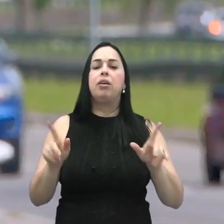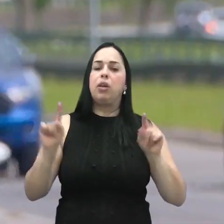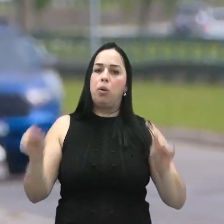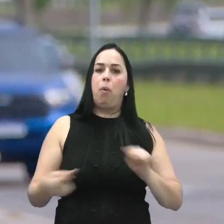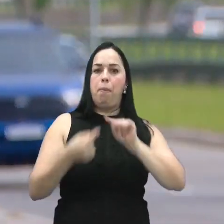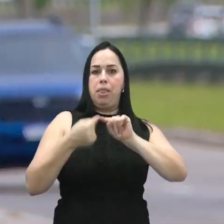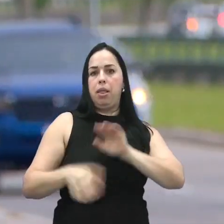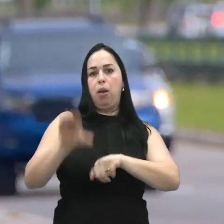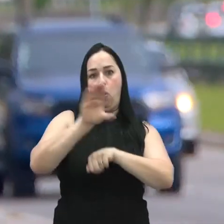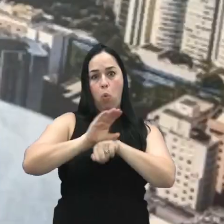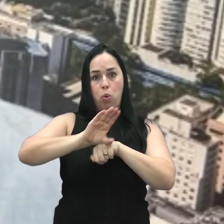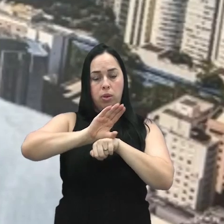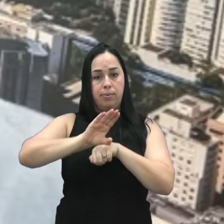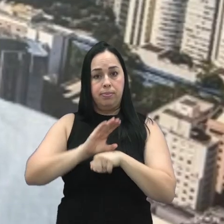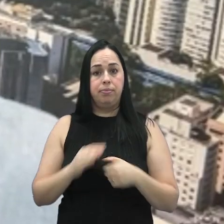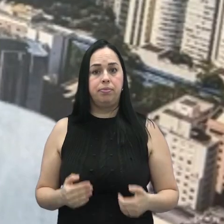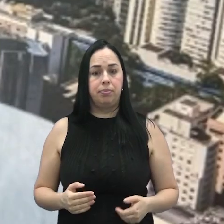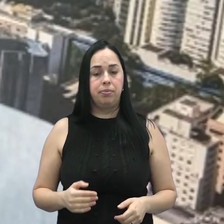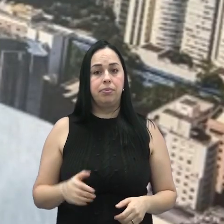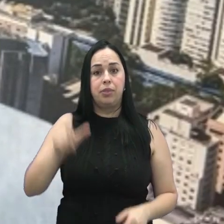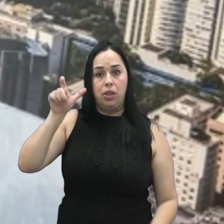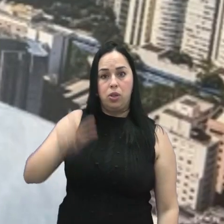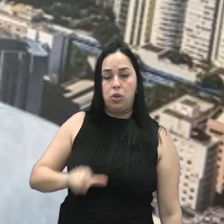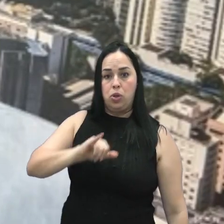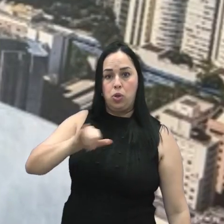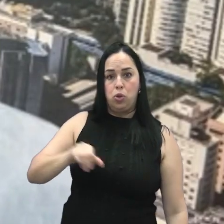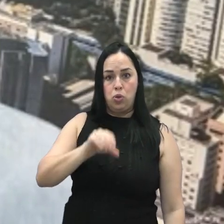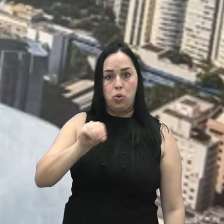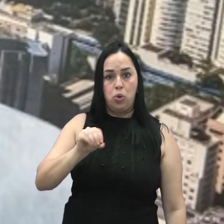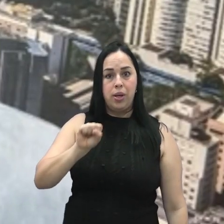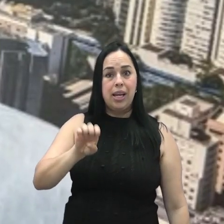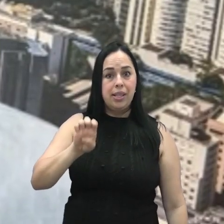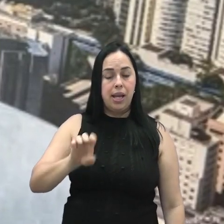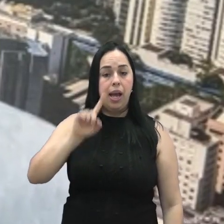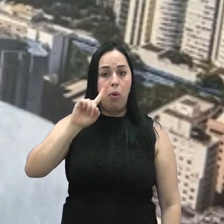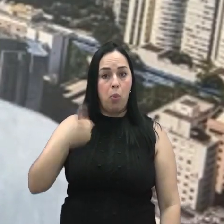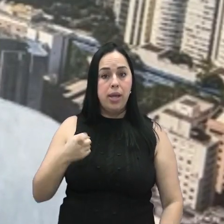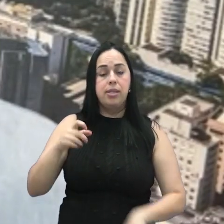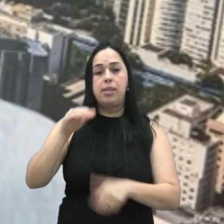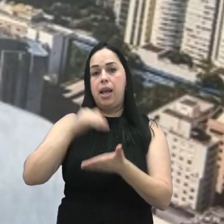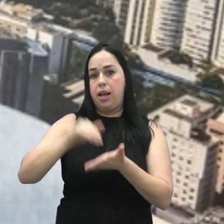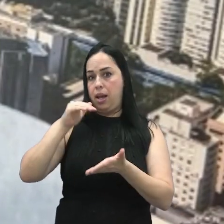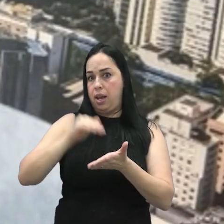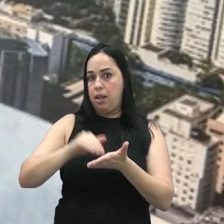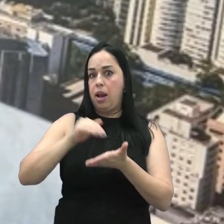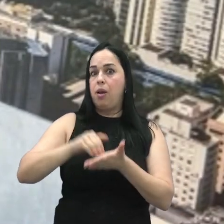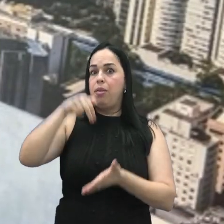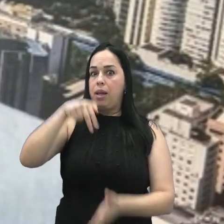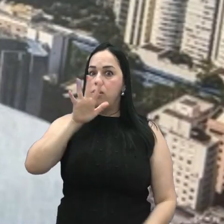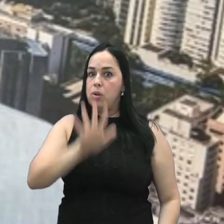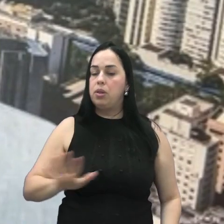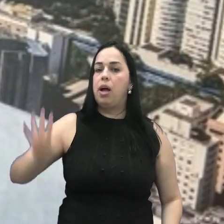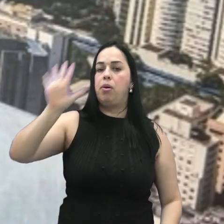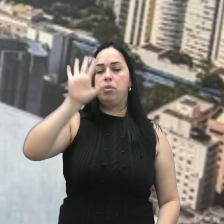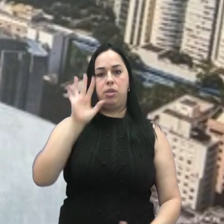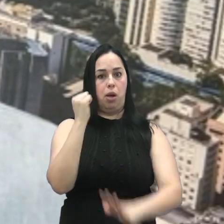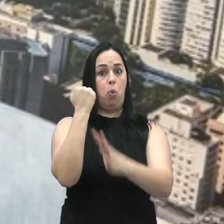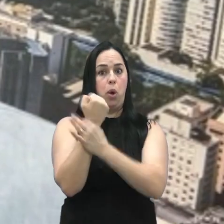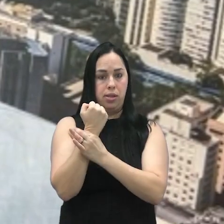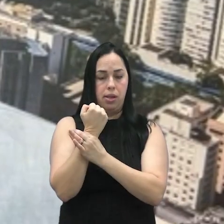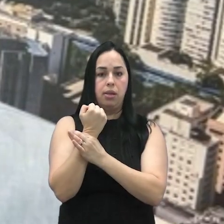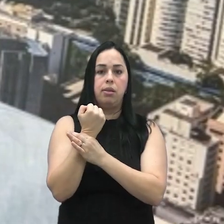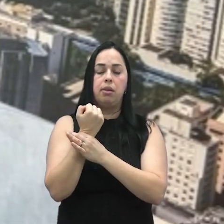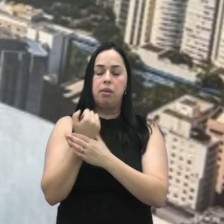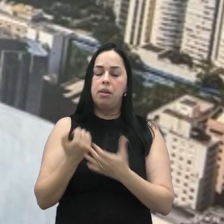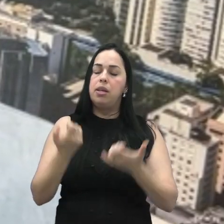a Constituição. José Vicente é ex-secretário nacional de Segurança Pública e aponta que,